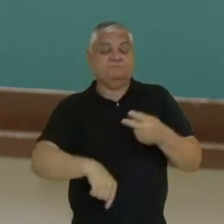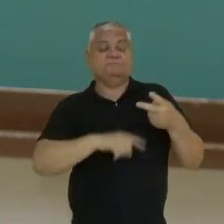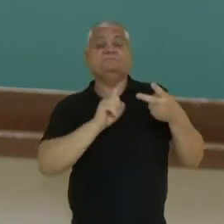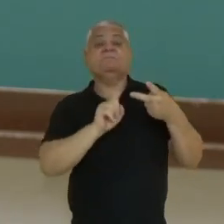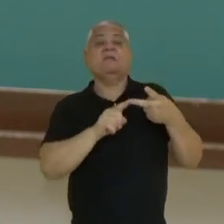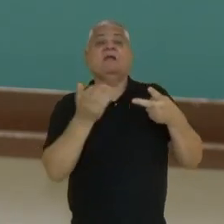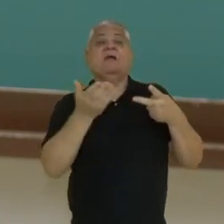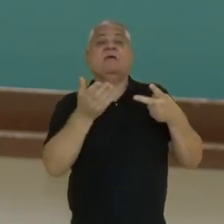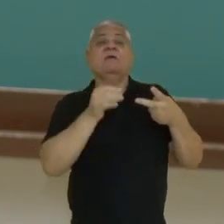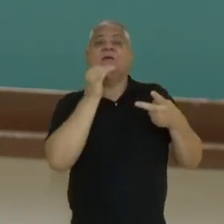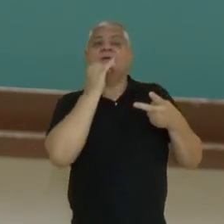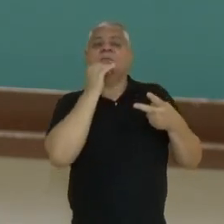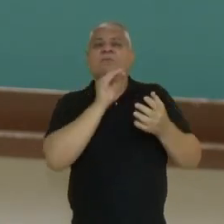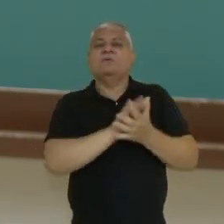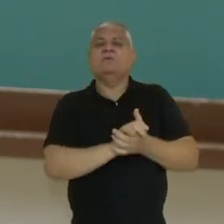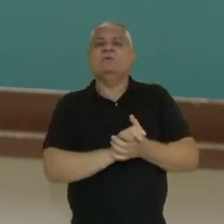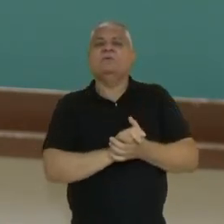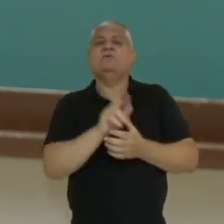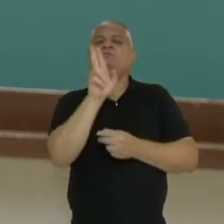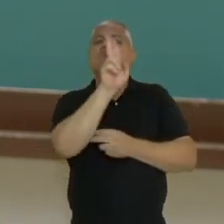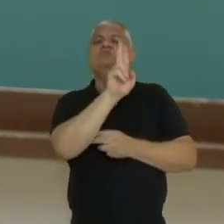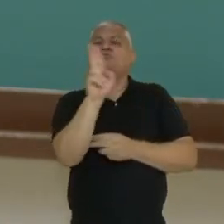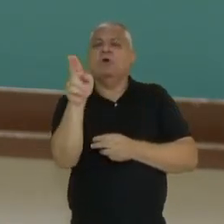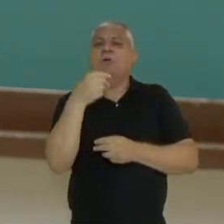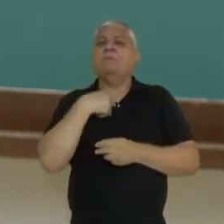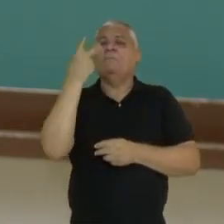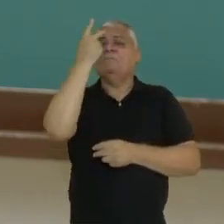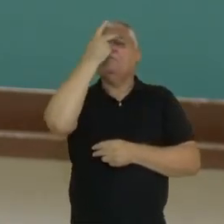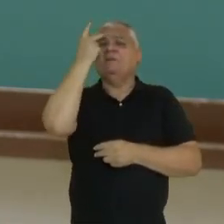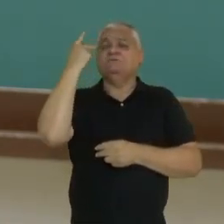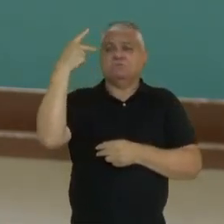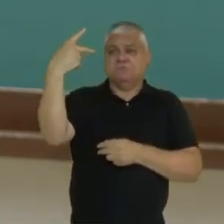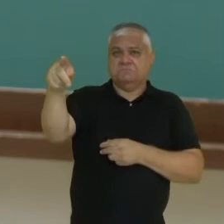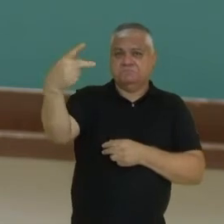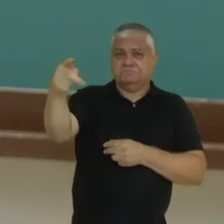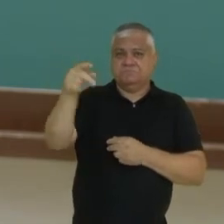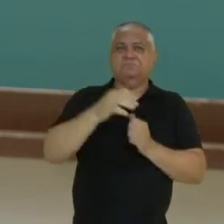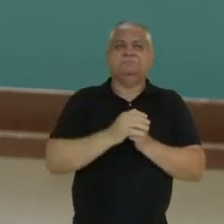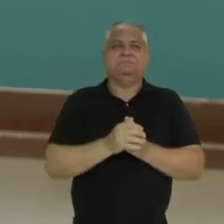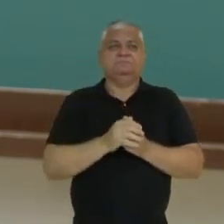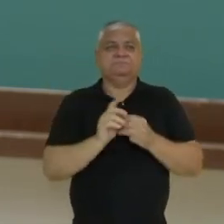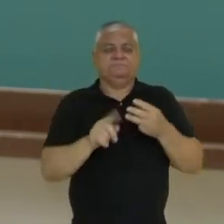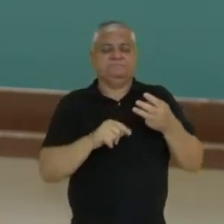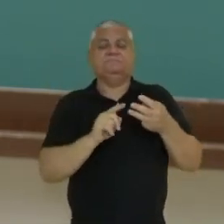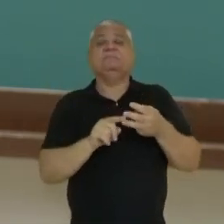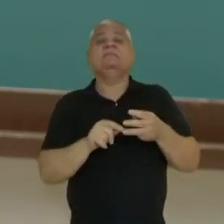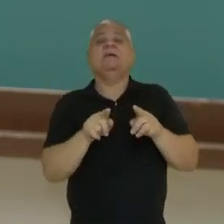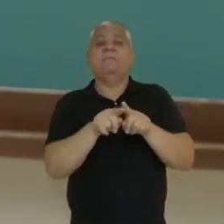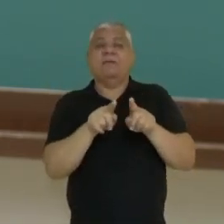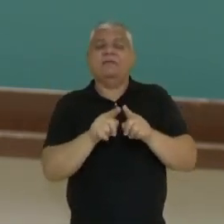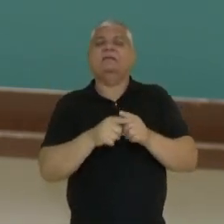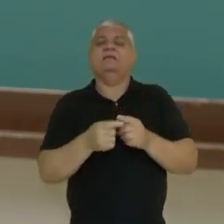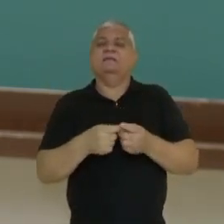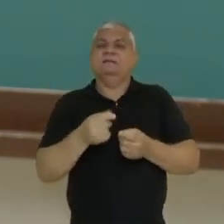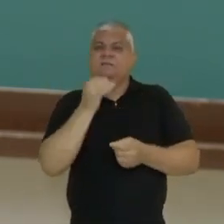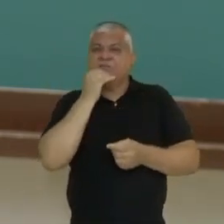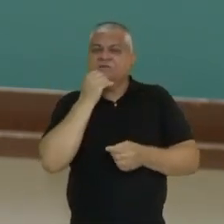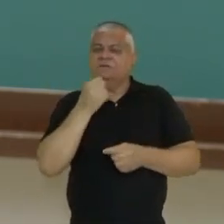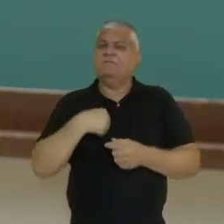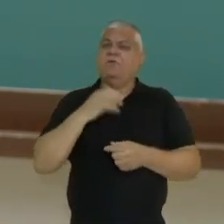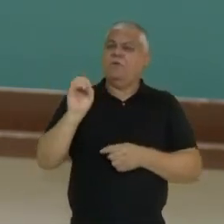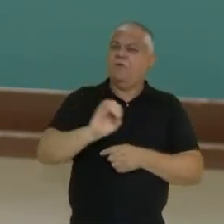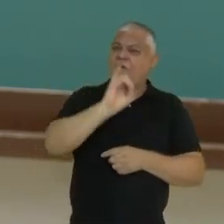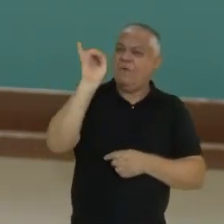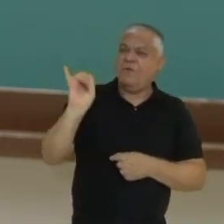conferir aqui pela definição. O nome do destinatário, logo abaixo do local e data. As expressões de saudação,